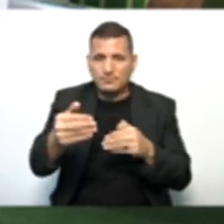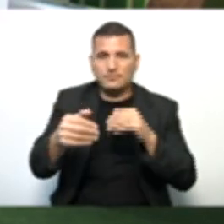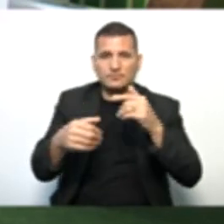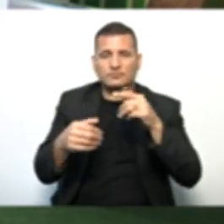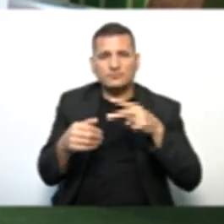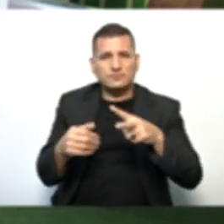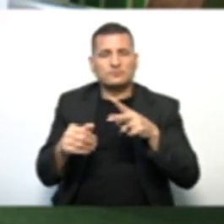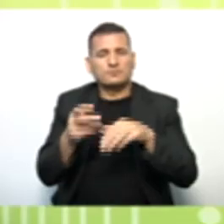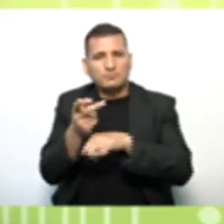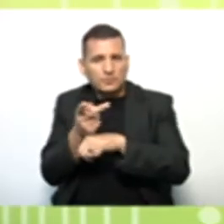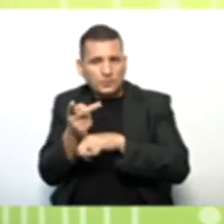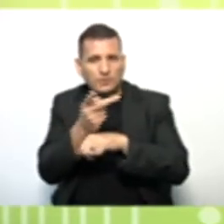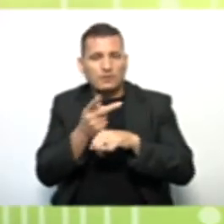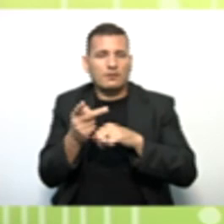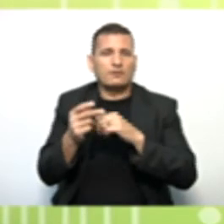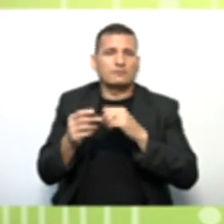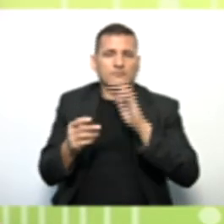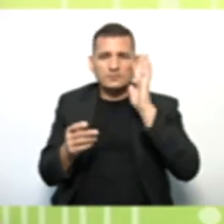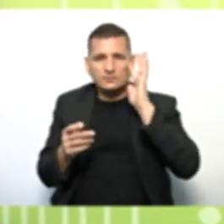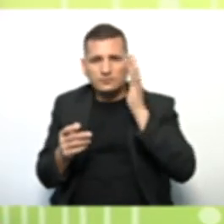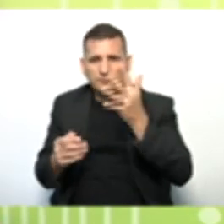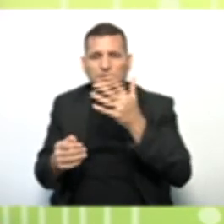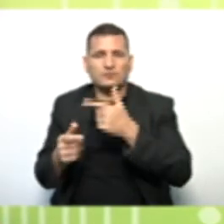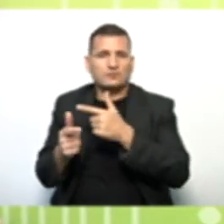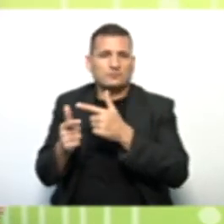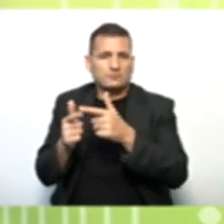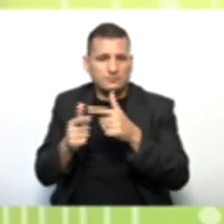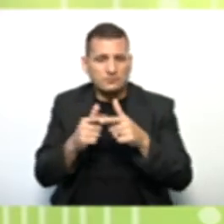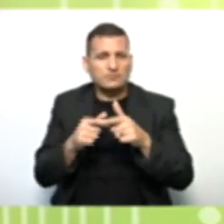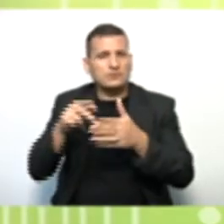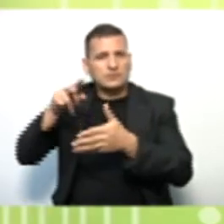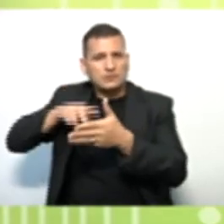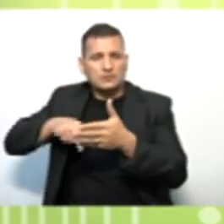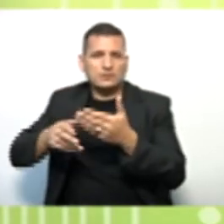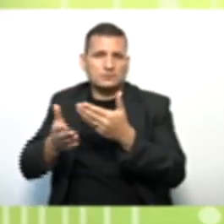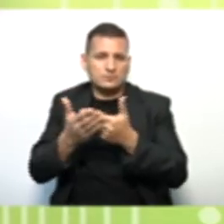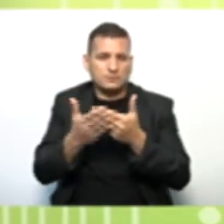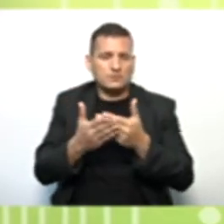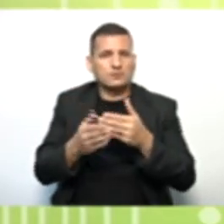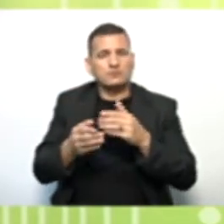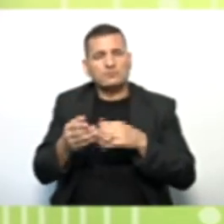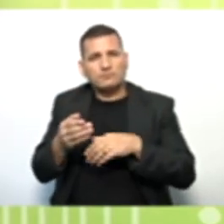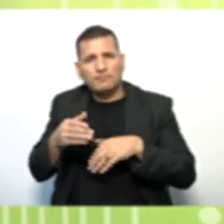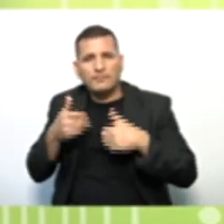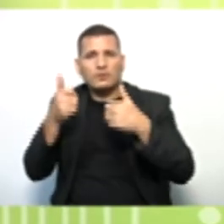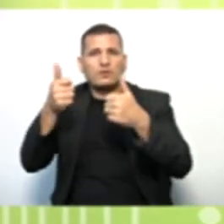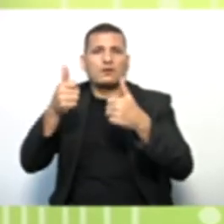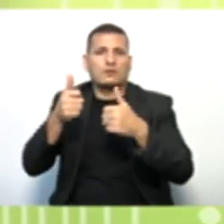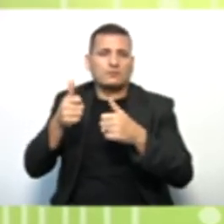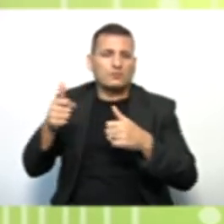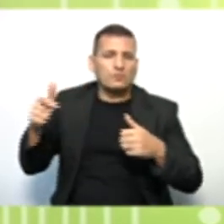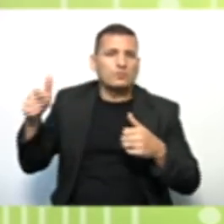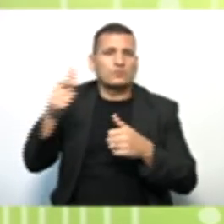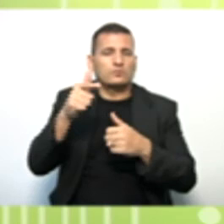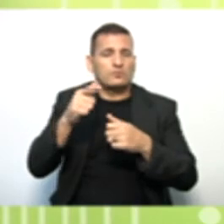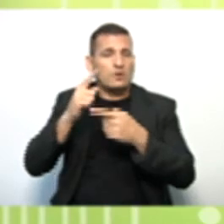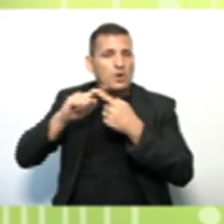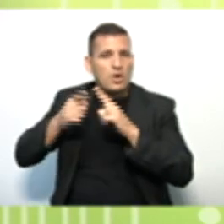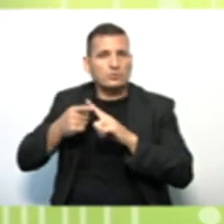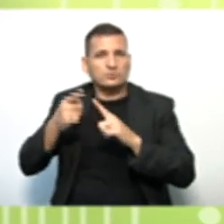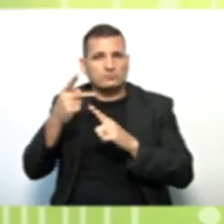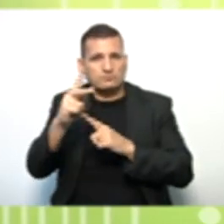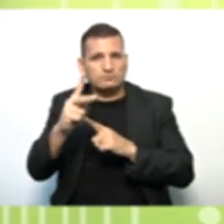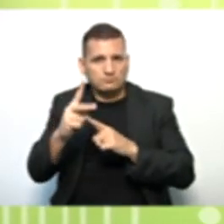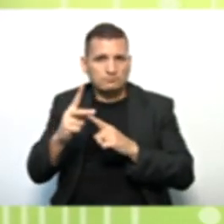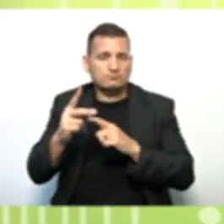procura soluções. No caso que eu deixei para vocês, dá uma lida, dá uma estudada e procure soluções melhores. Procure fazer de outra forma. Procure fazer com a lógica de